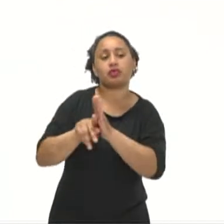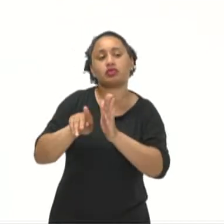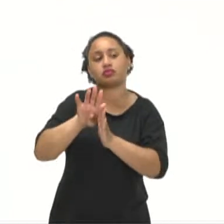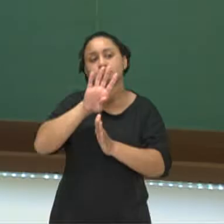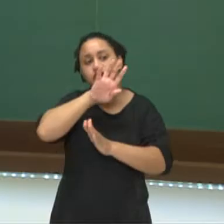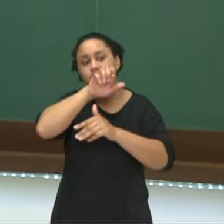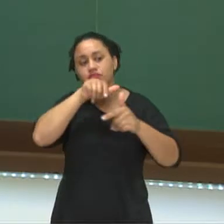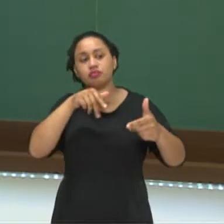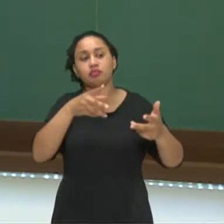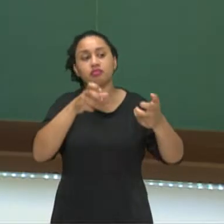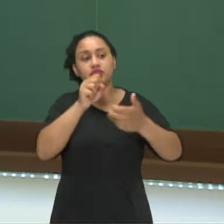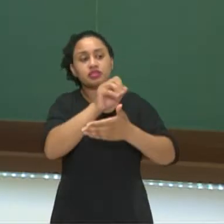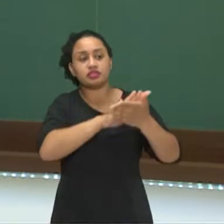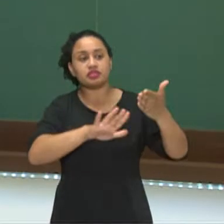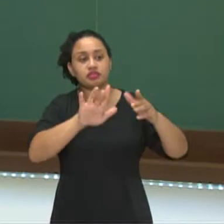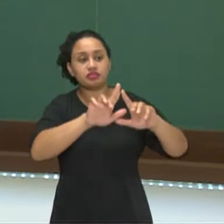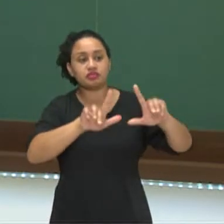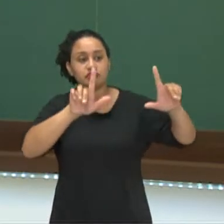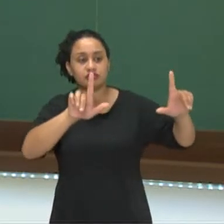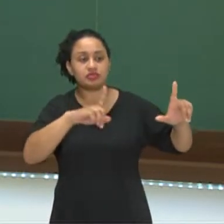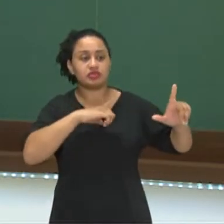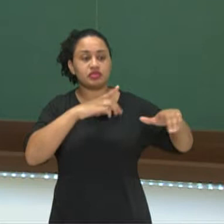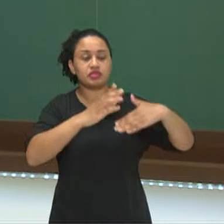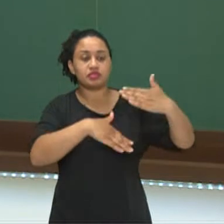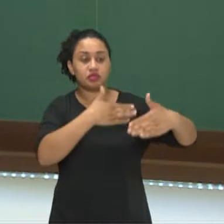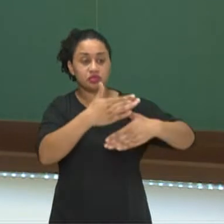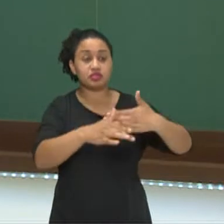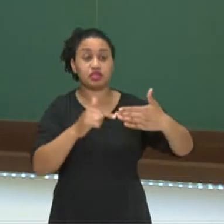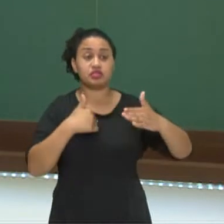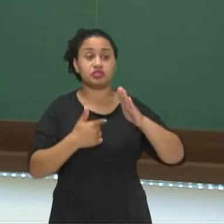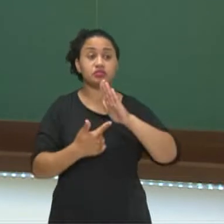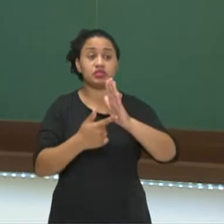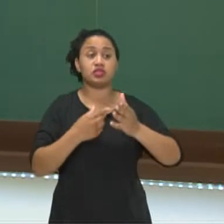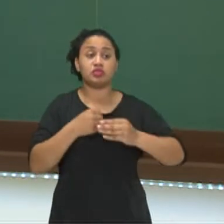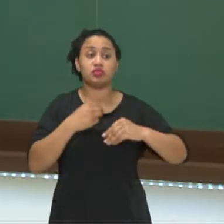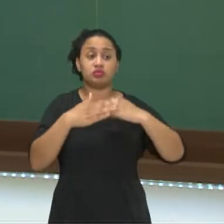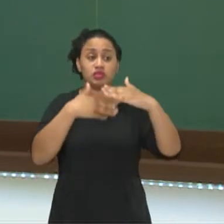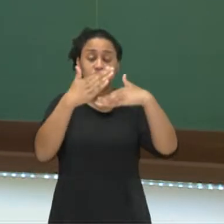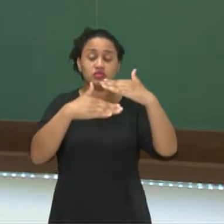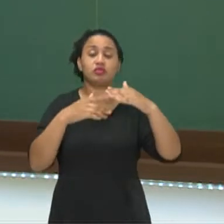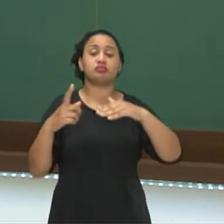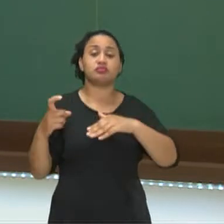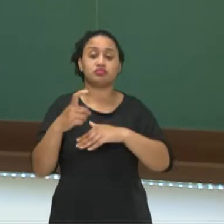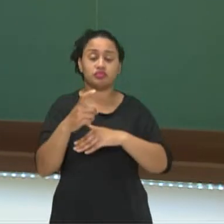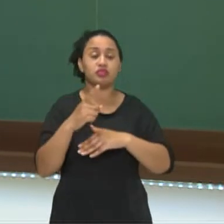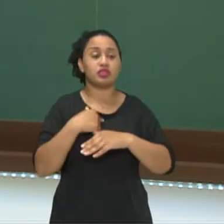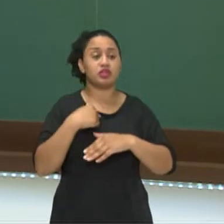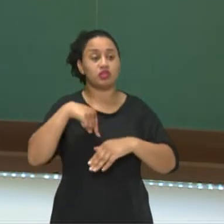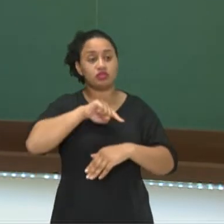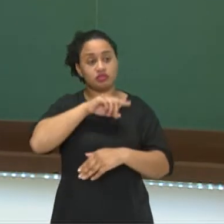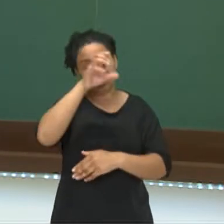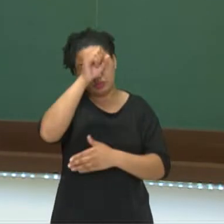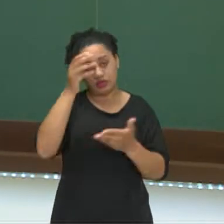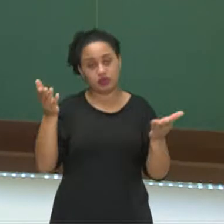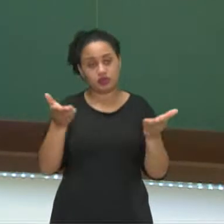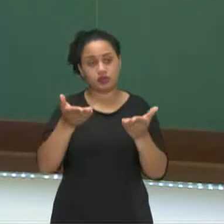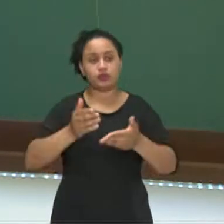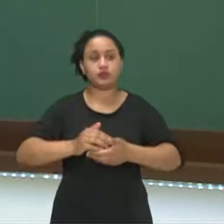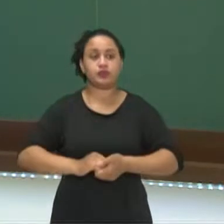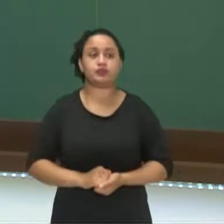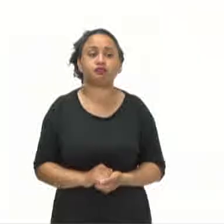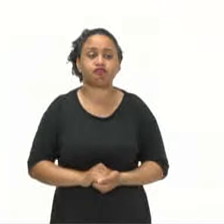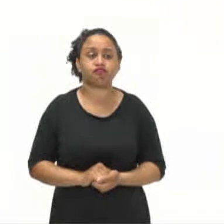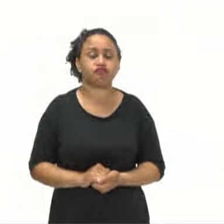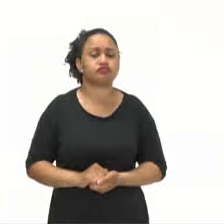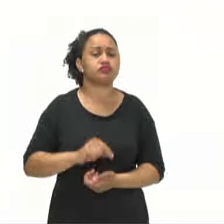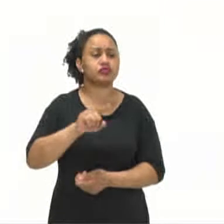Então, observe na imagem que nós temos um processo mostrando o desenvolvimento embrionário, e é isso que vamos aprender um pouquinho. E